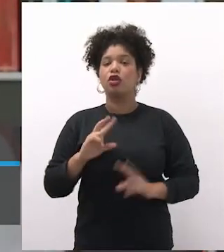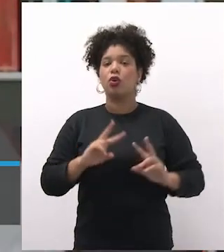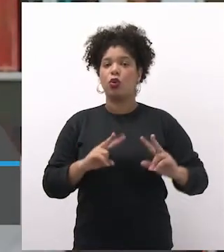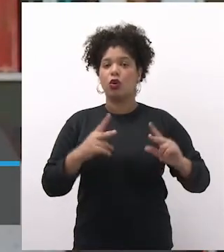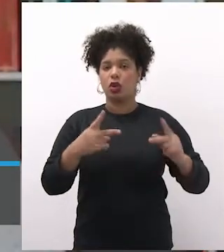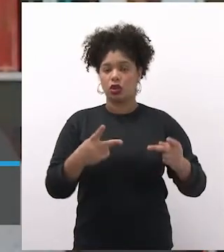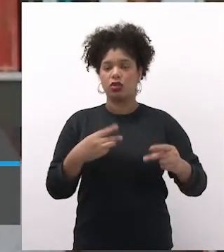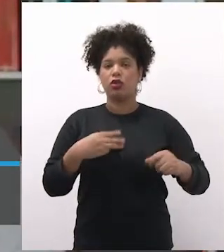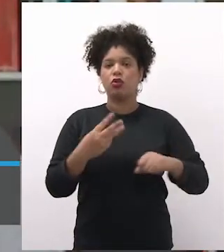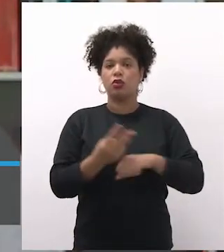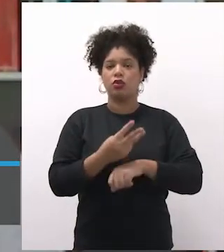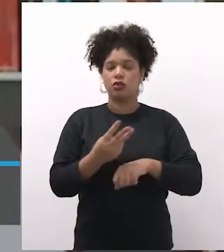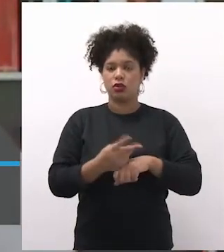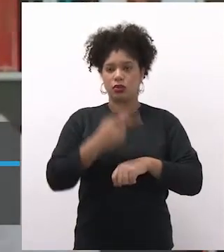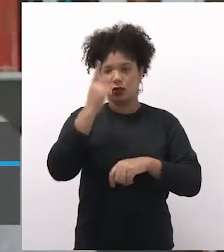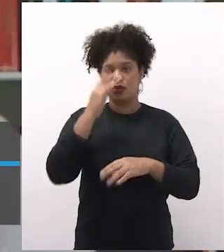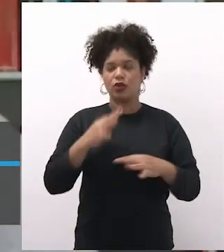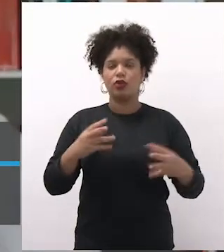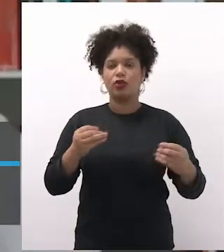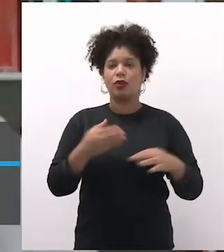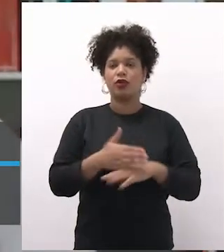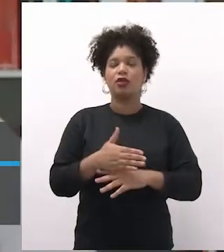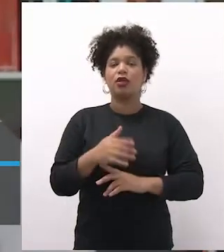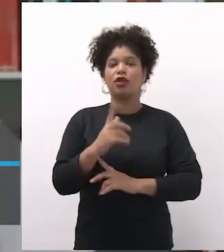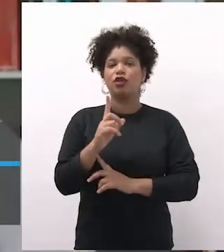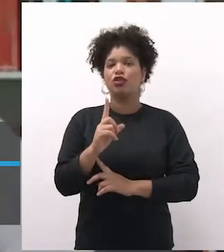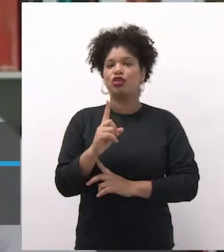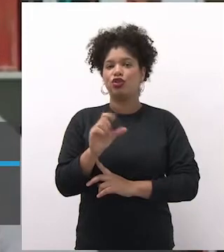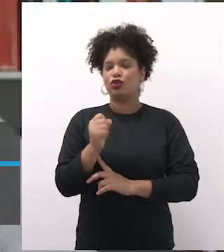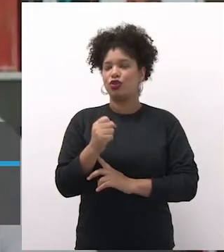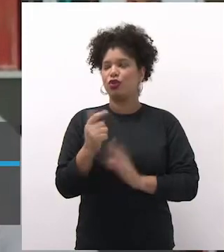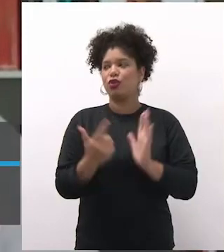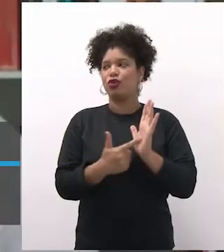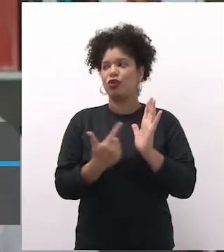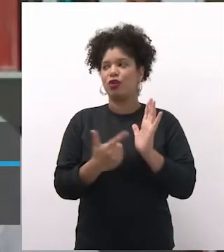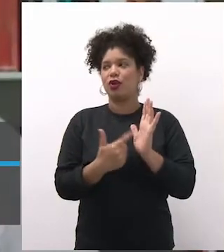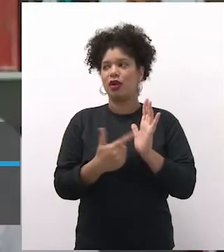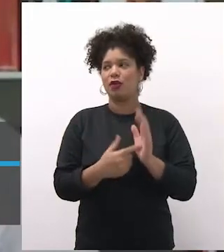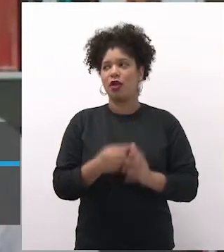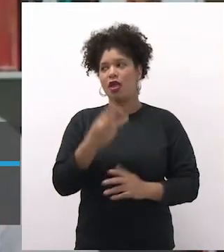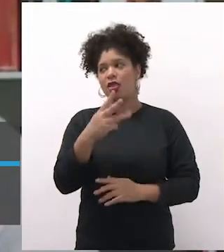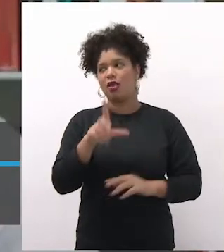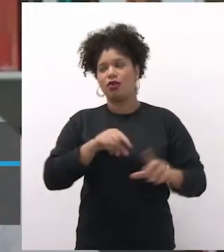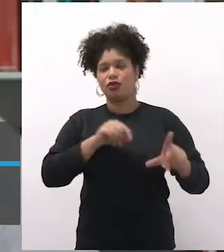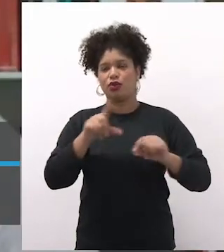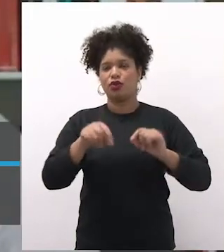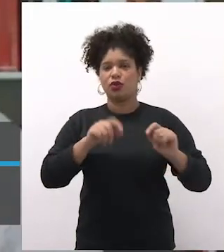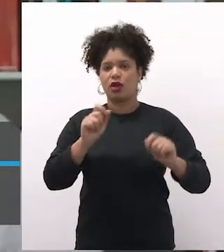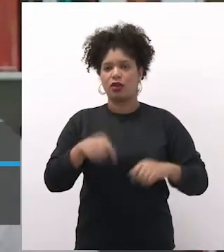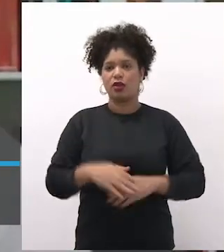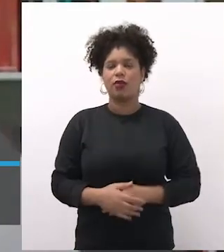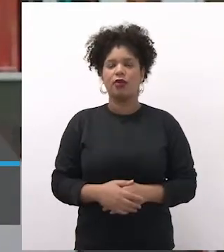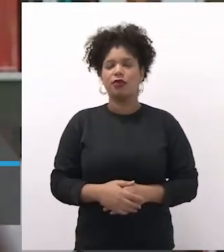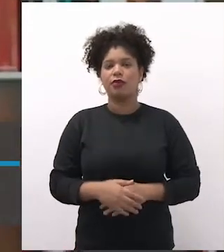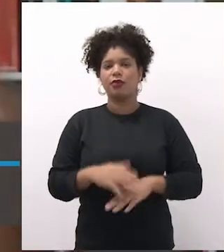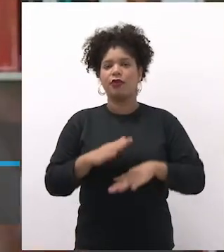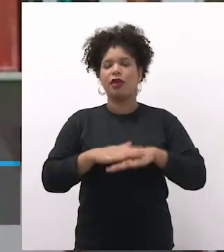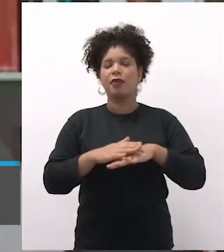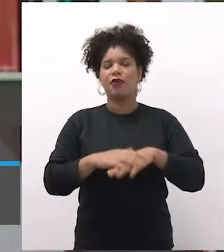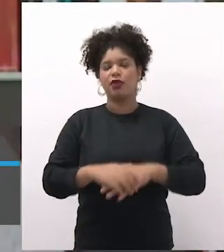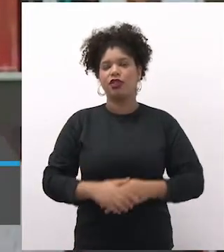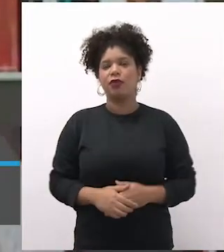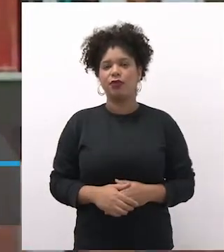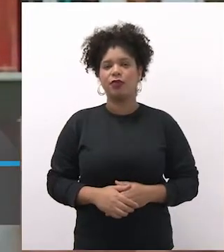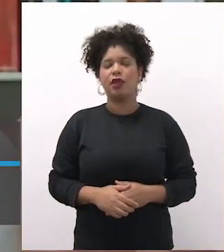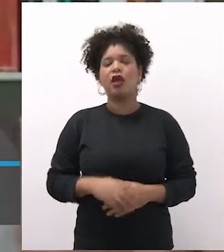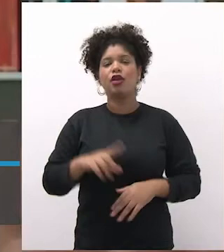pessoas disponibilizamos 18 obras, 3 alternativas para cada bimestre, e aí as pessoas